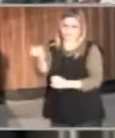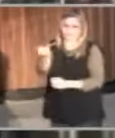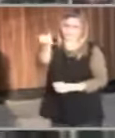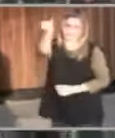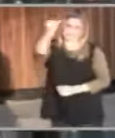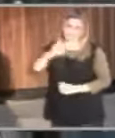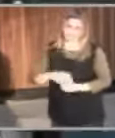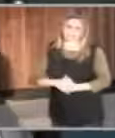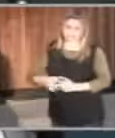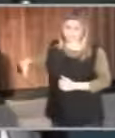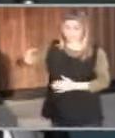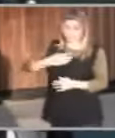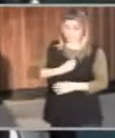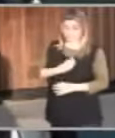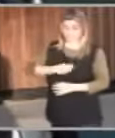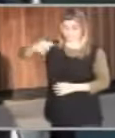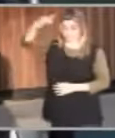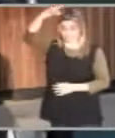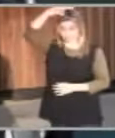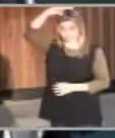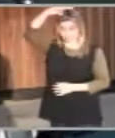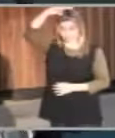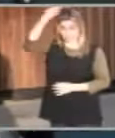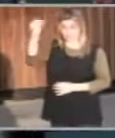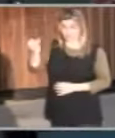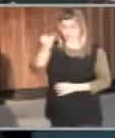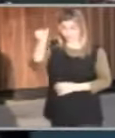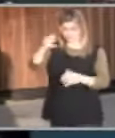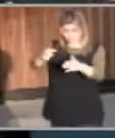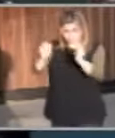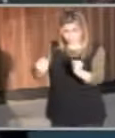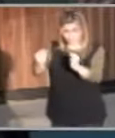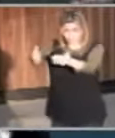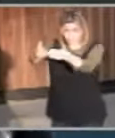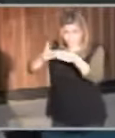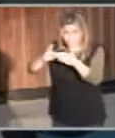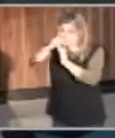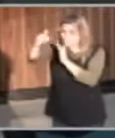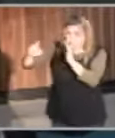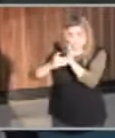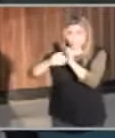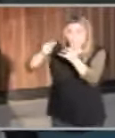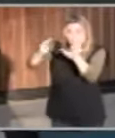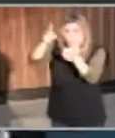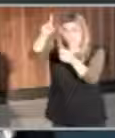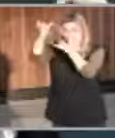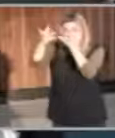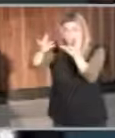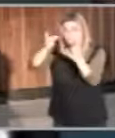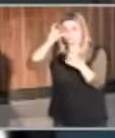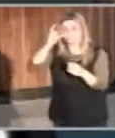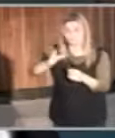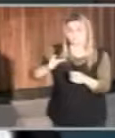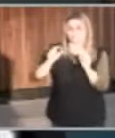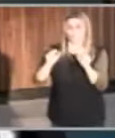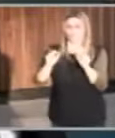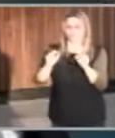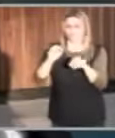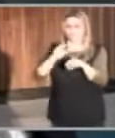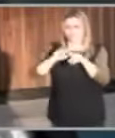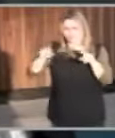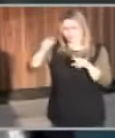tá entendendo? você pode pedir tudo Deus quer ouvir mas acrescenta